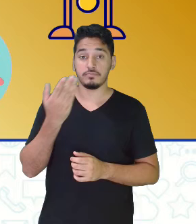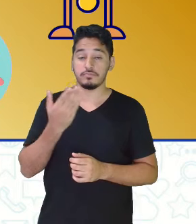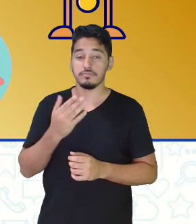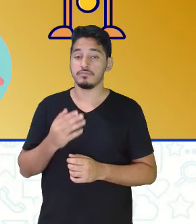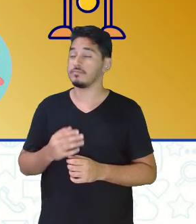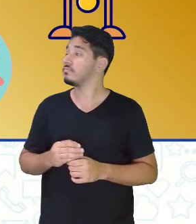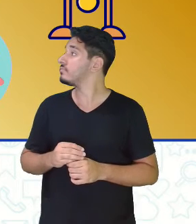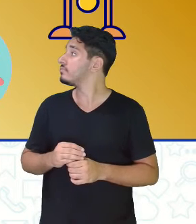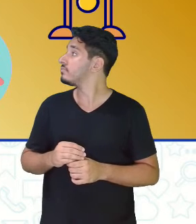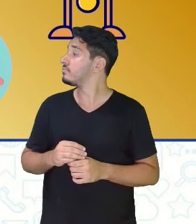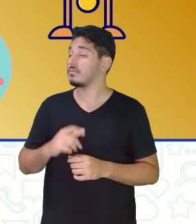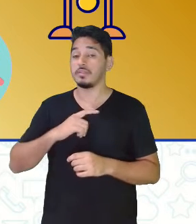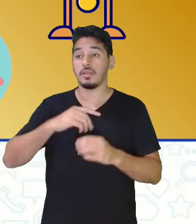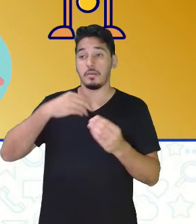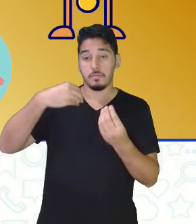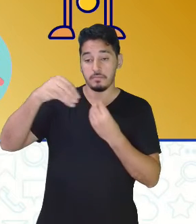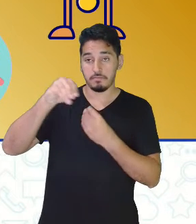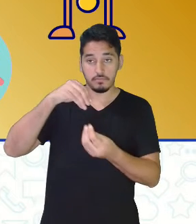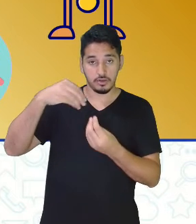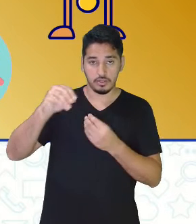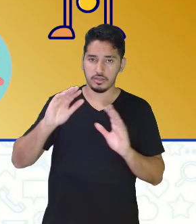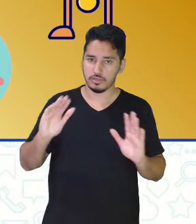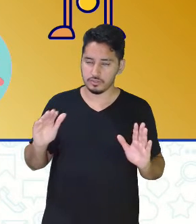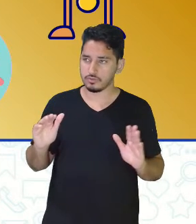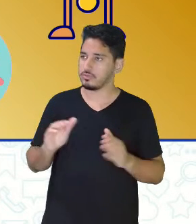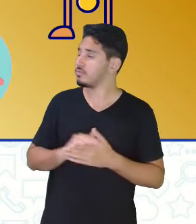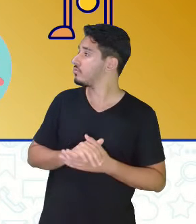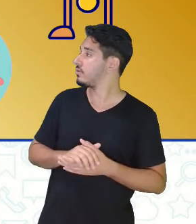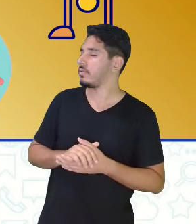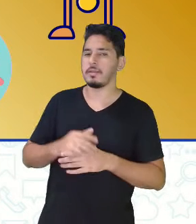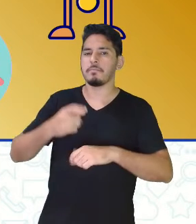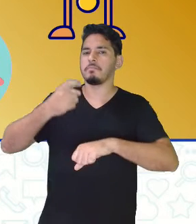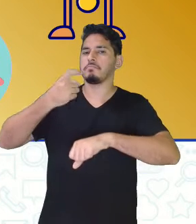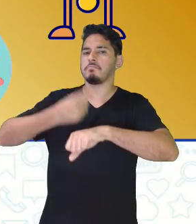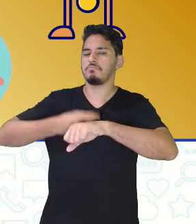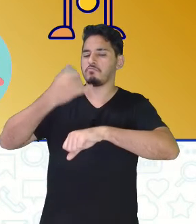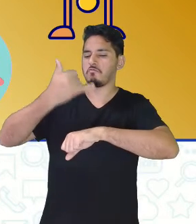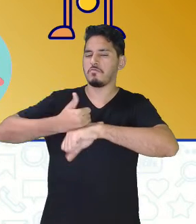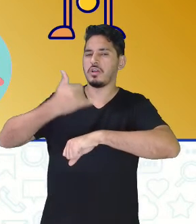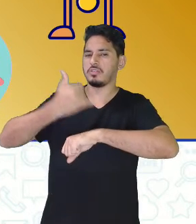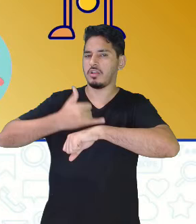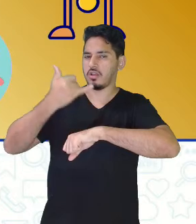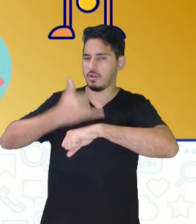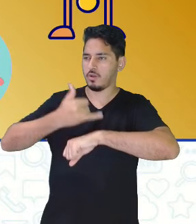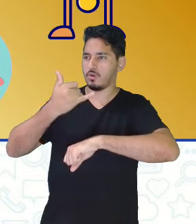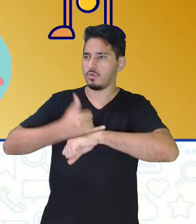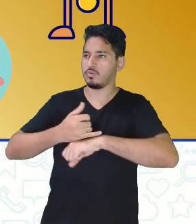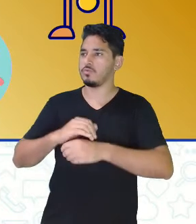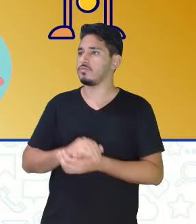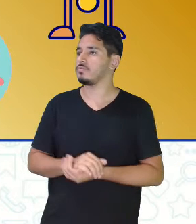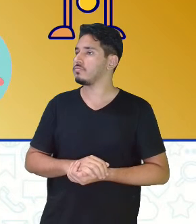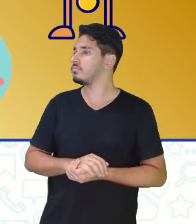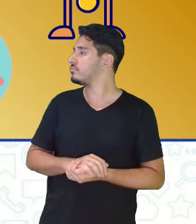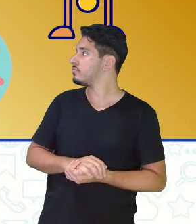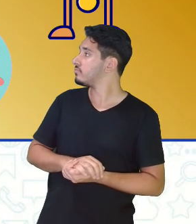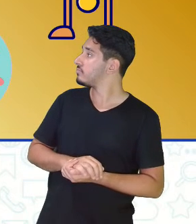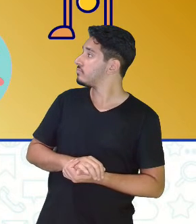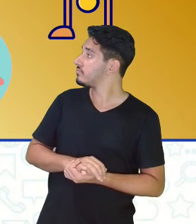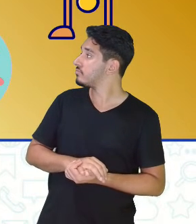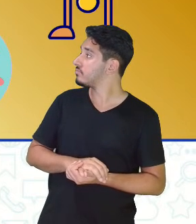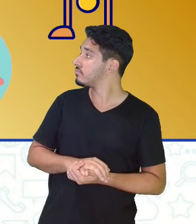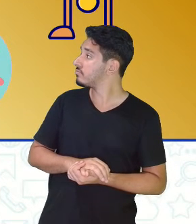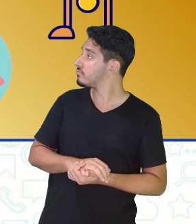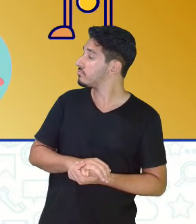eu tenho um conjunto de plásticos, eu tenho um conjunto de metais, né, de objetos de metal e outros.